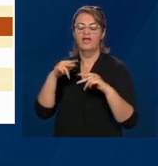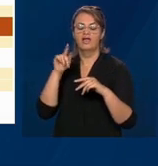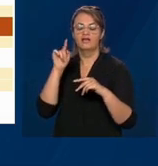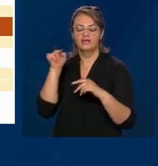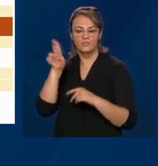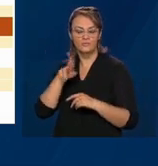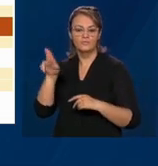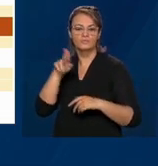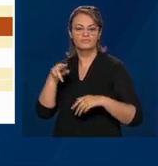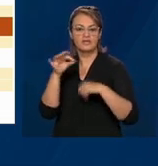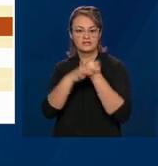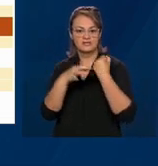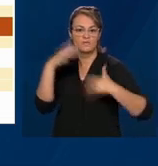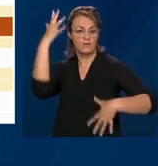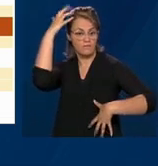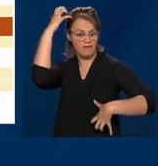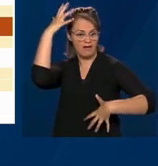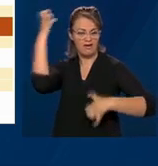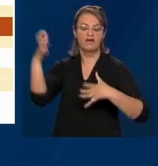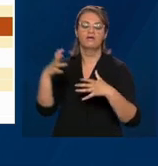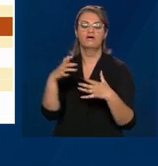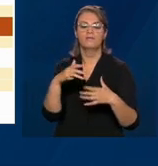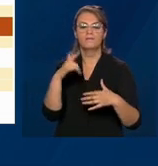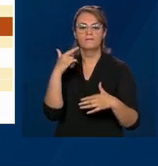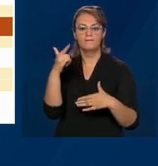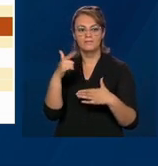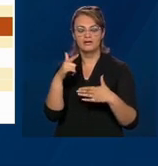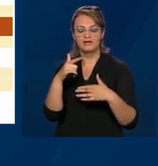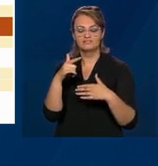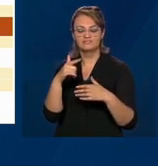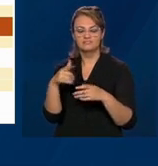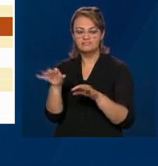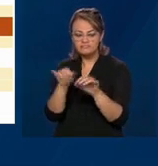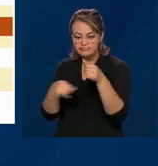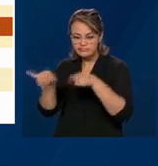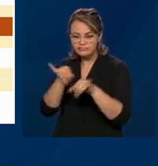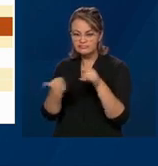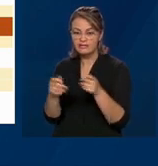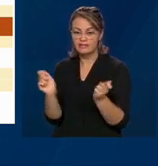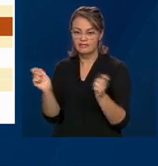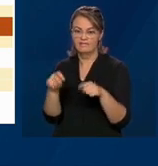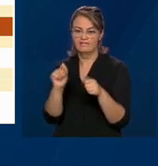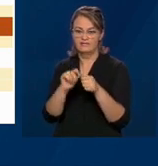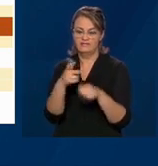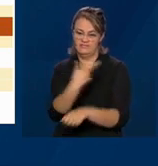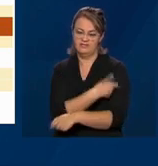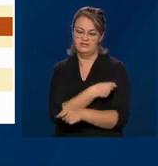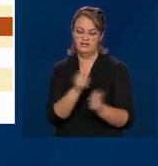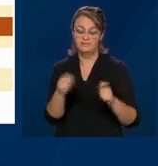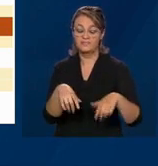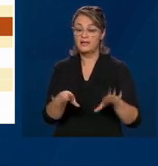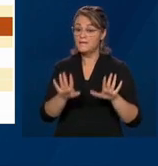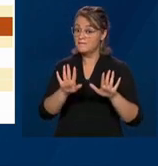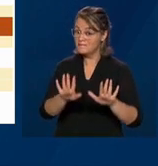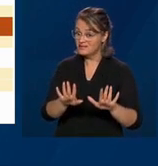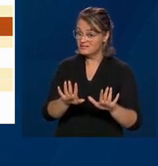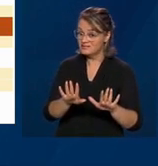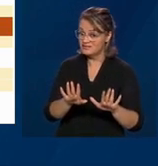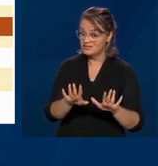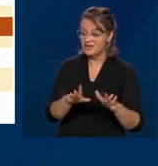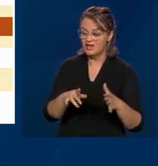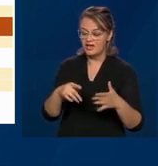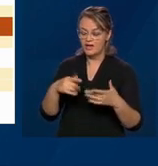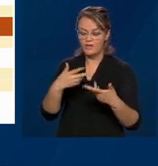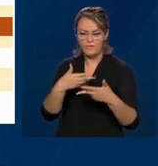se propagar e gerar quantidades para gerar a vacina. Só que não pode ter nenhum DNA, ou seja, nenhum